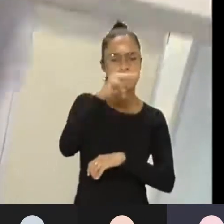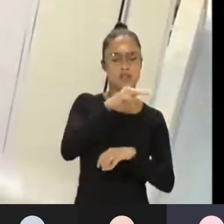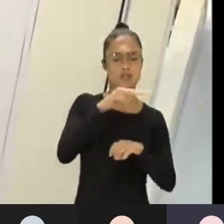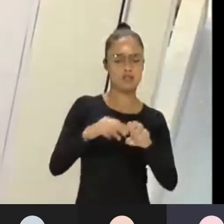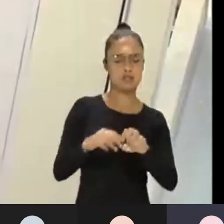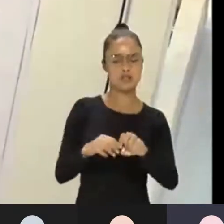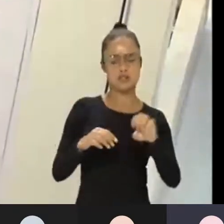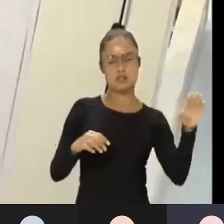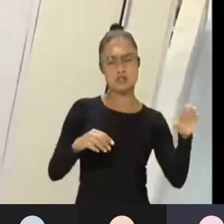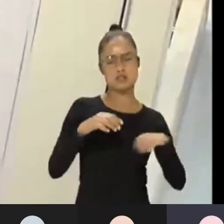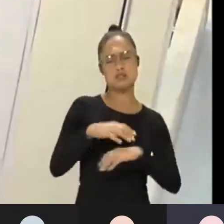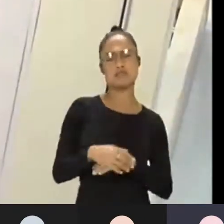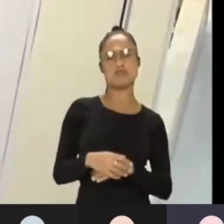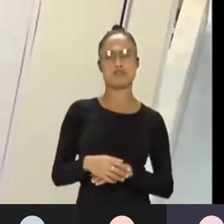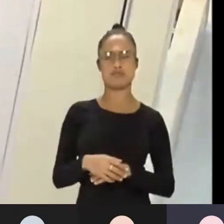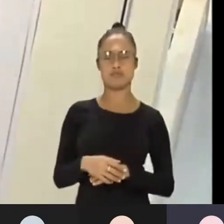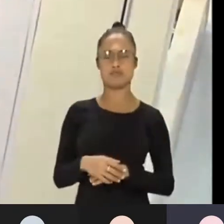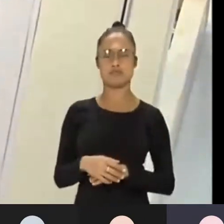2,6.